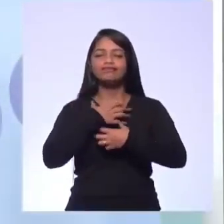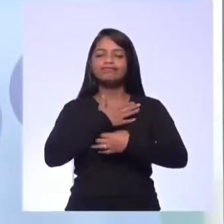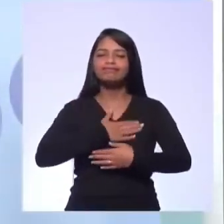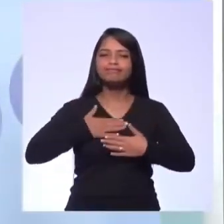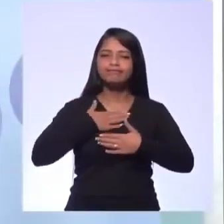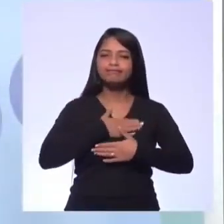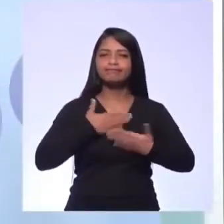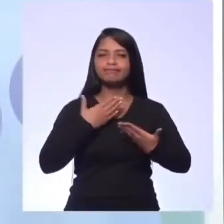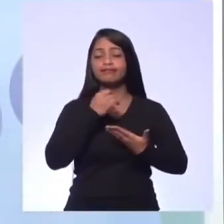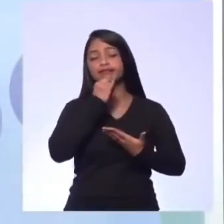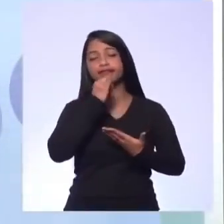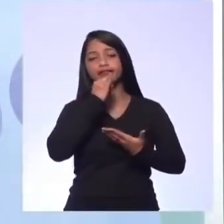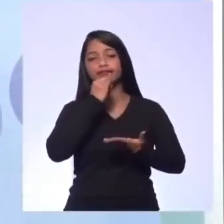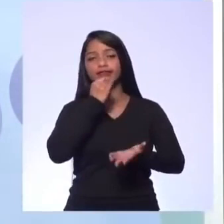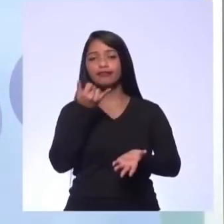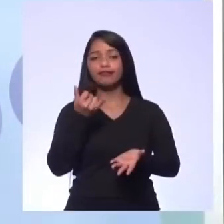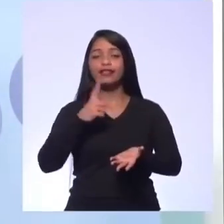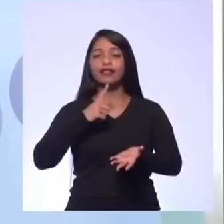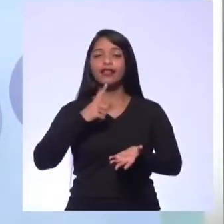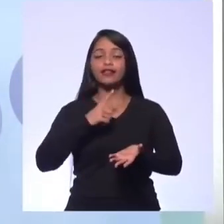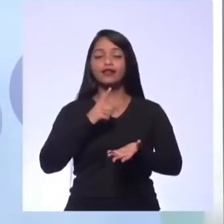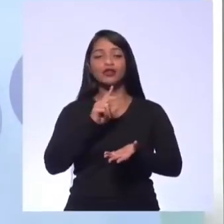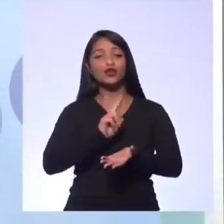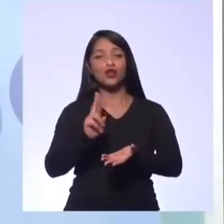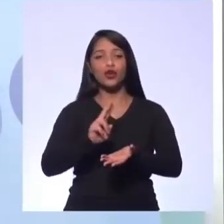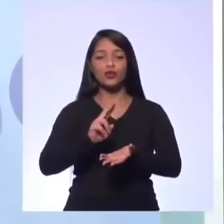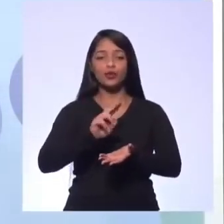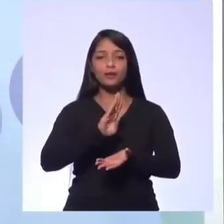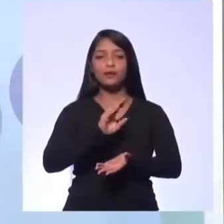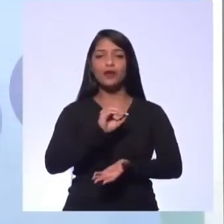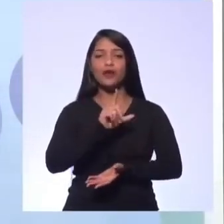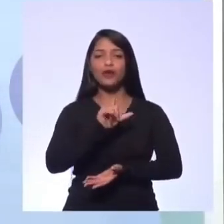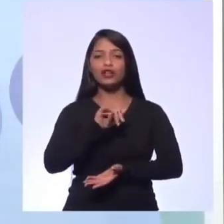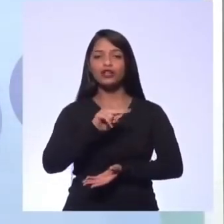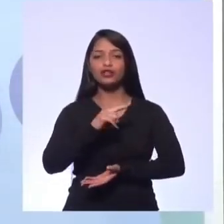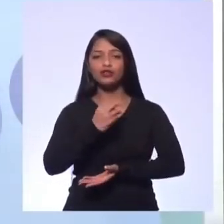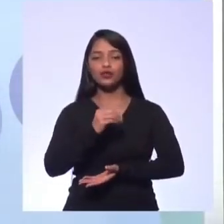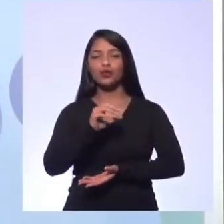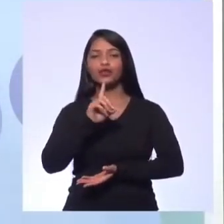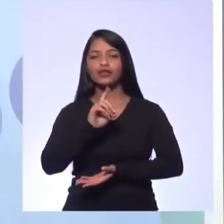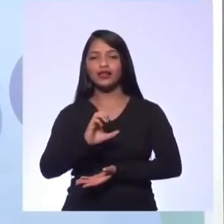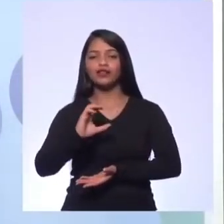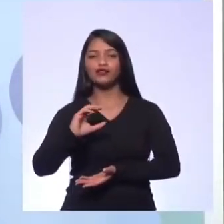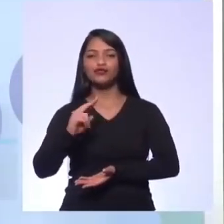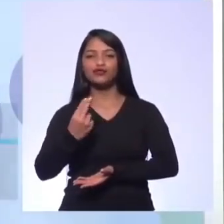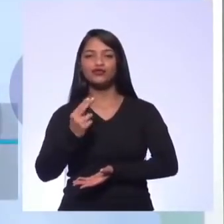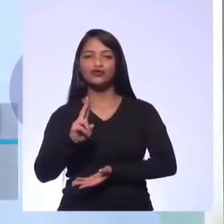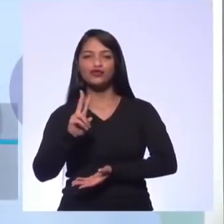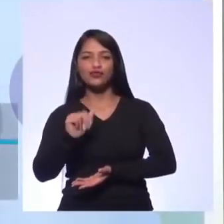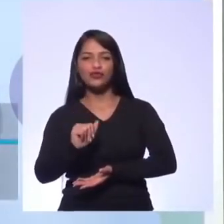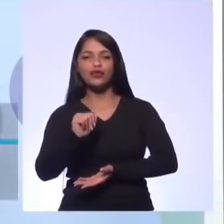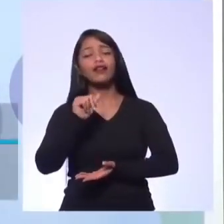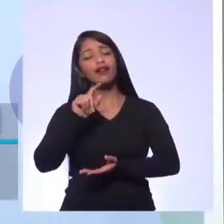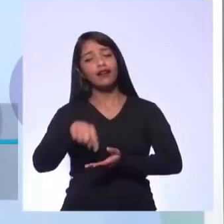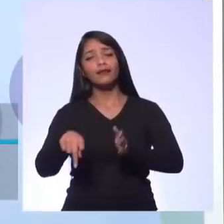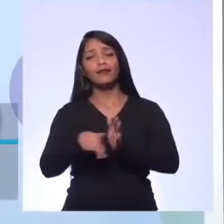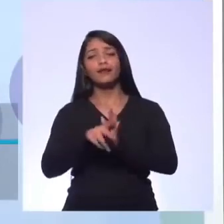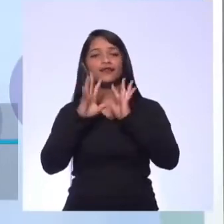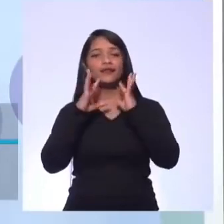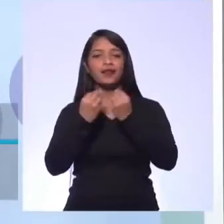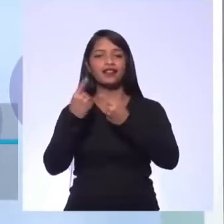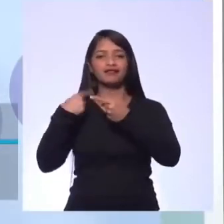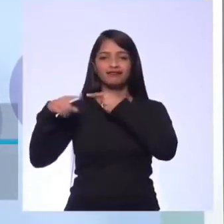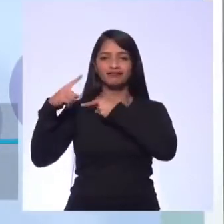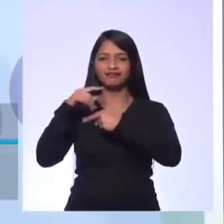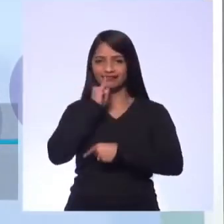Então eu coloquei bolinho de chuva, né? Então, quando a pessoa perguntar ou falar de comfort food, sempre é essa comida da família, comida tradicional,